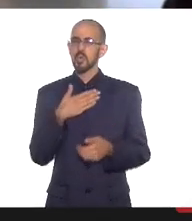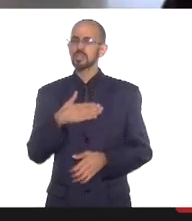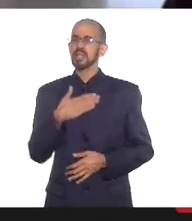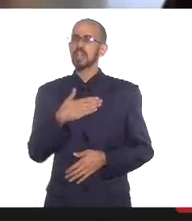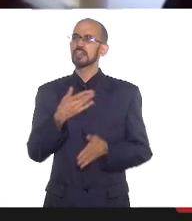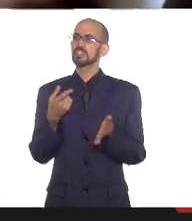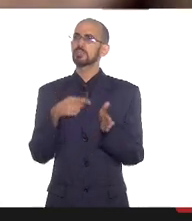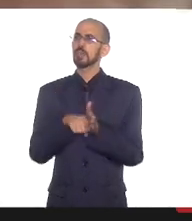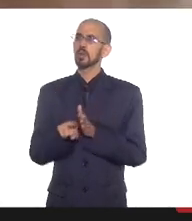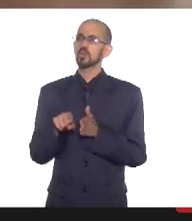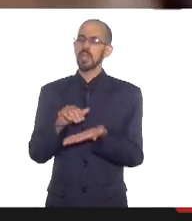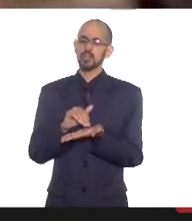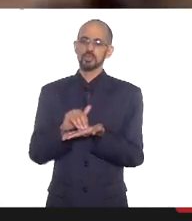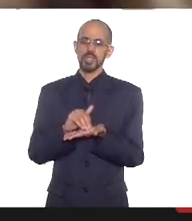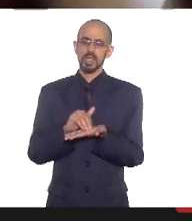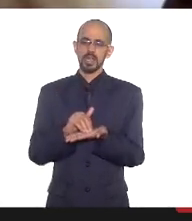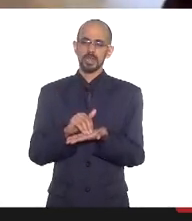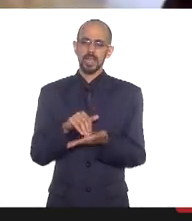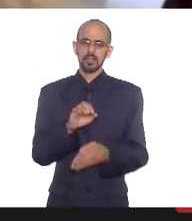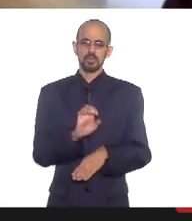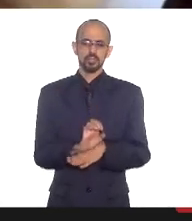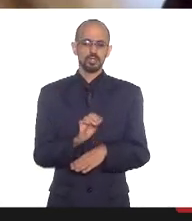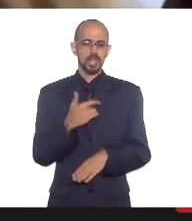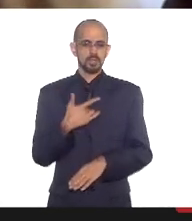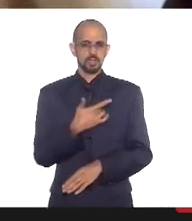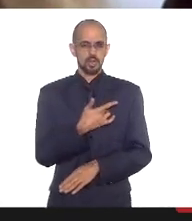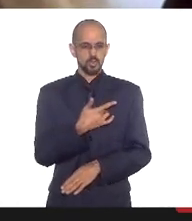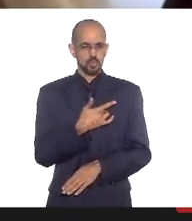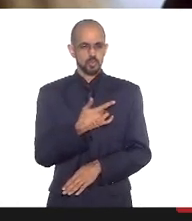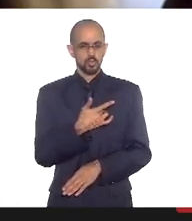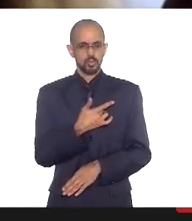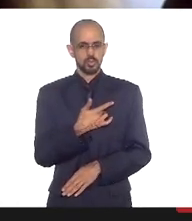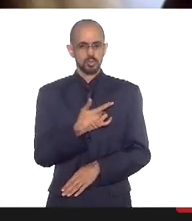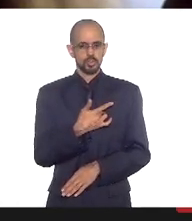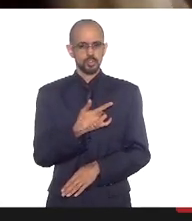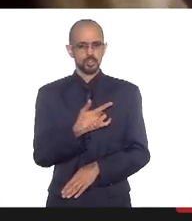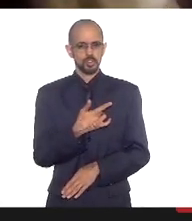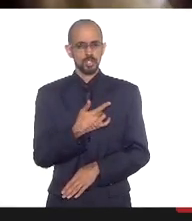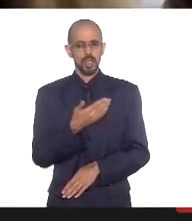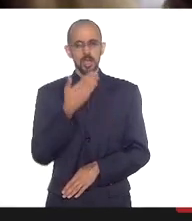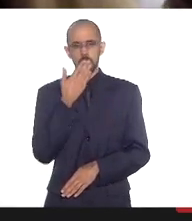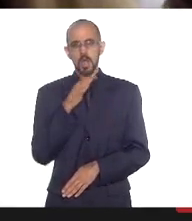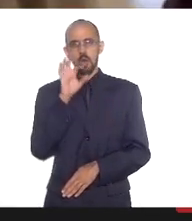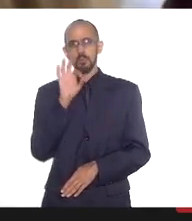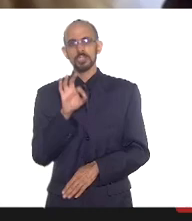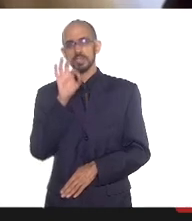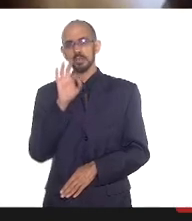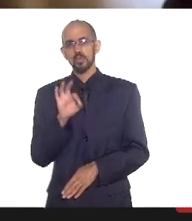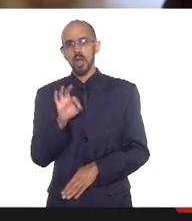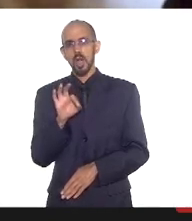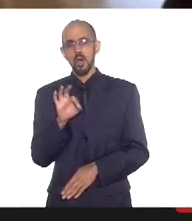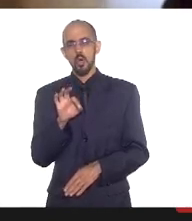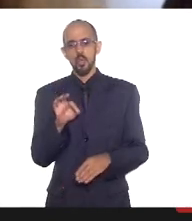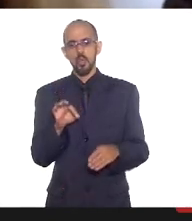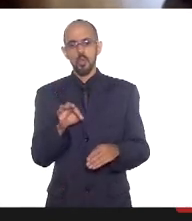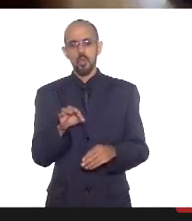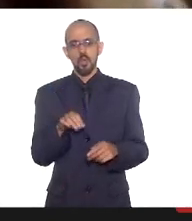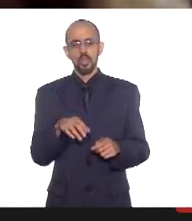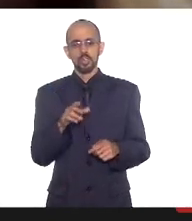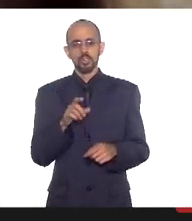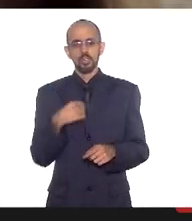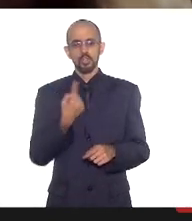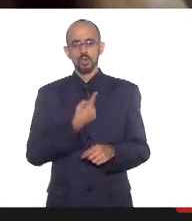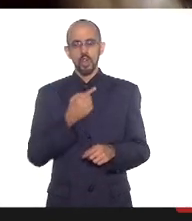secretário quem está representando é a qual é a porcentagem da população de